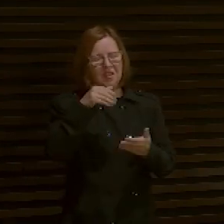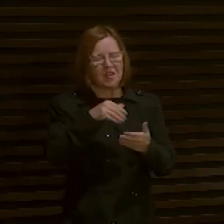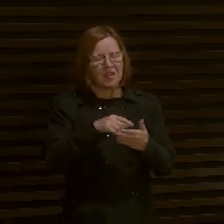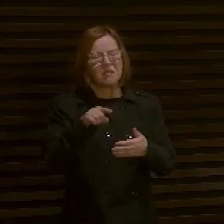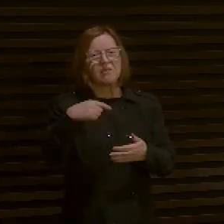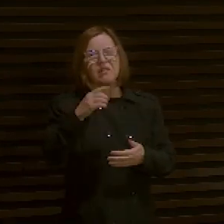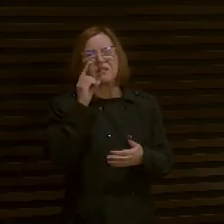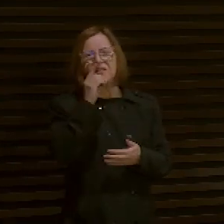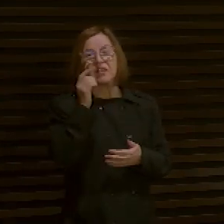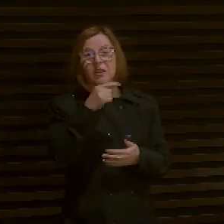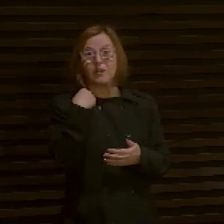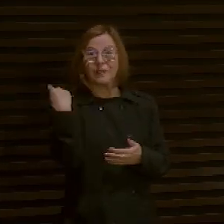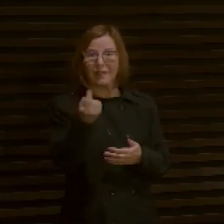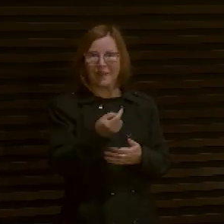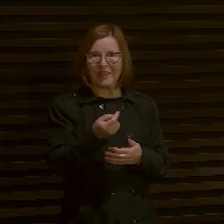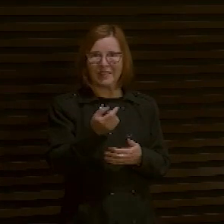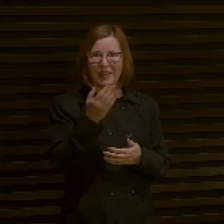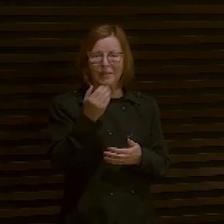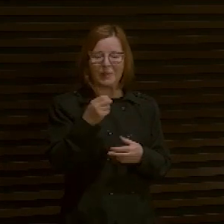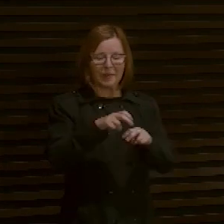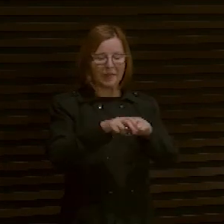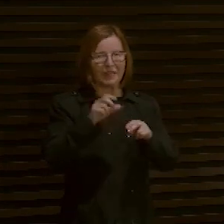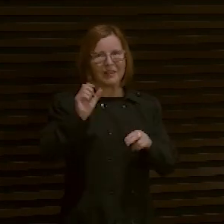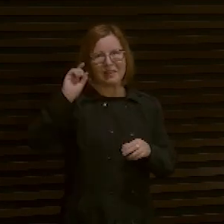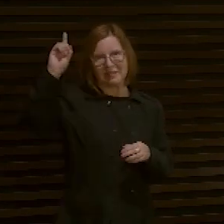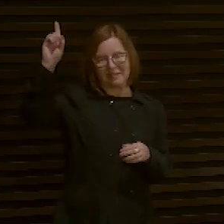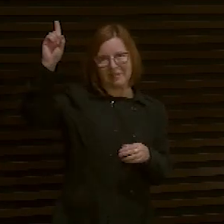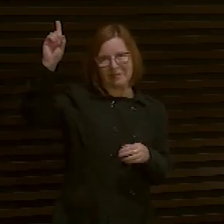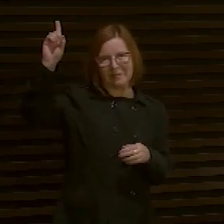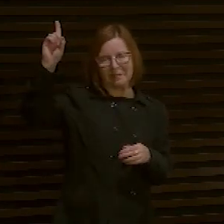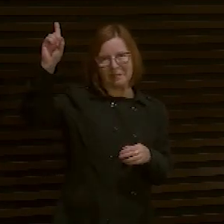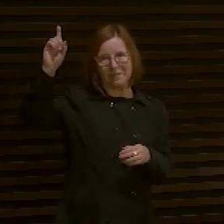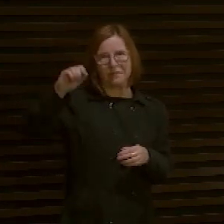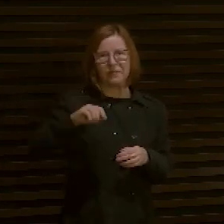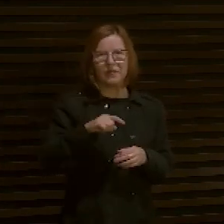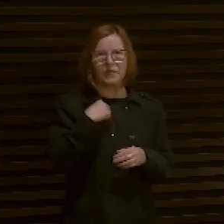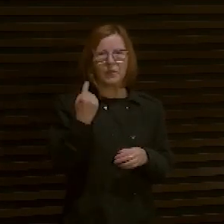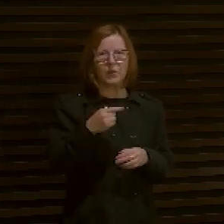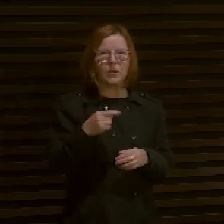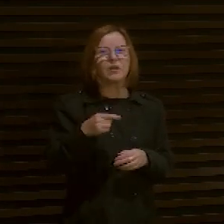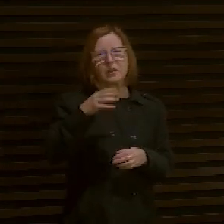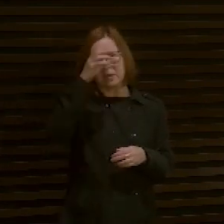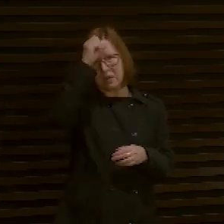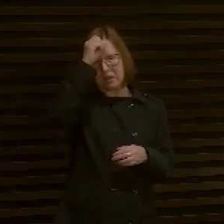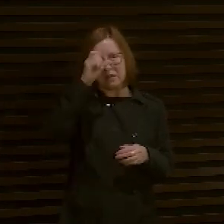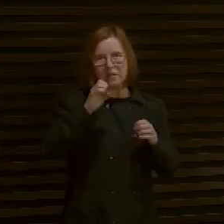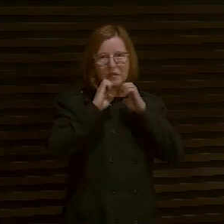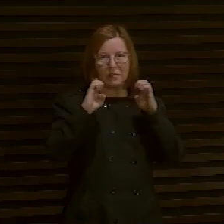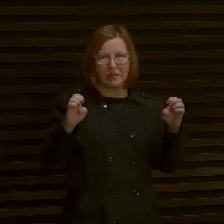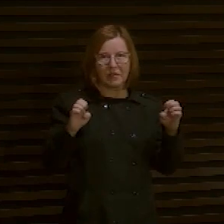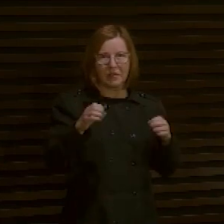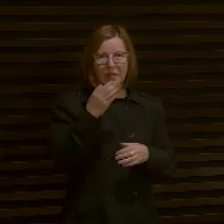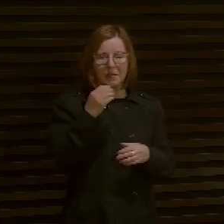somos alimentados pela palavra de Deus. Eu me coloco no pacote. Nós ouvimos o Evangelho, somos alimentados e nutridos